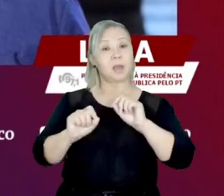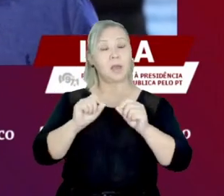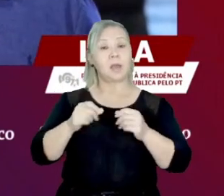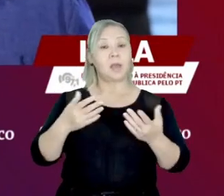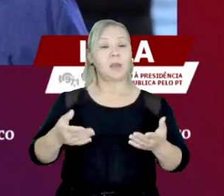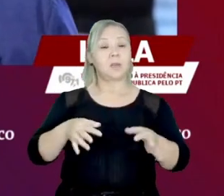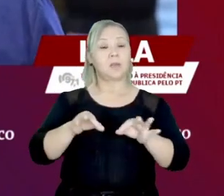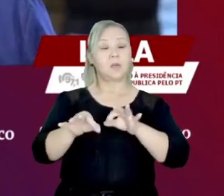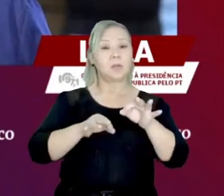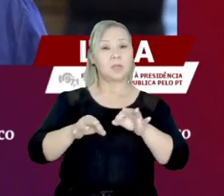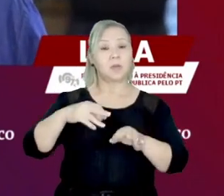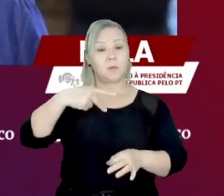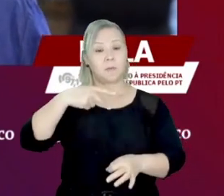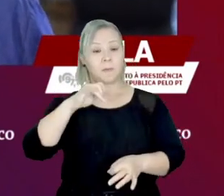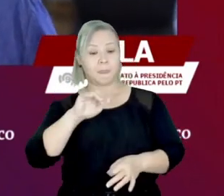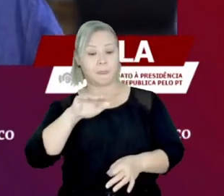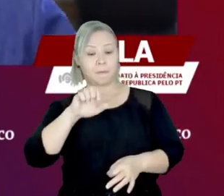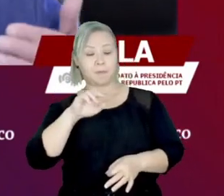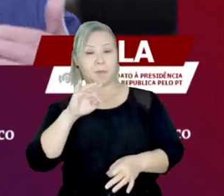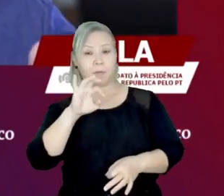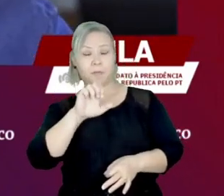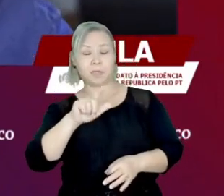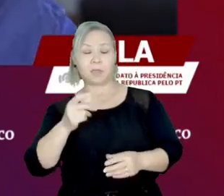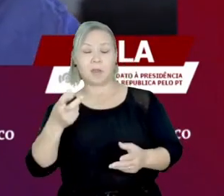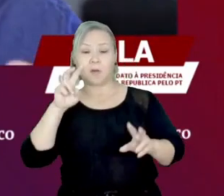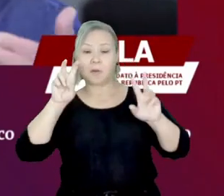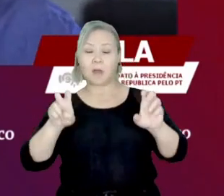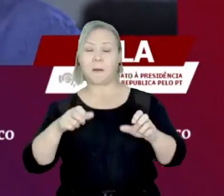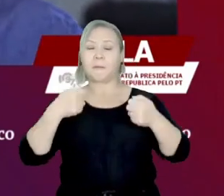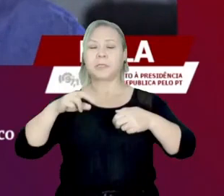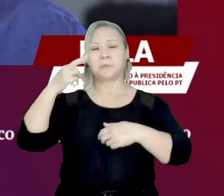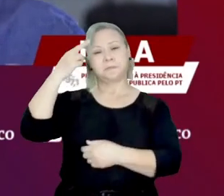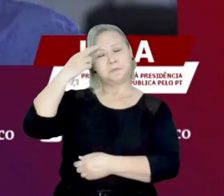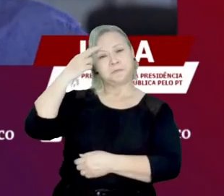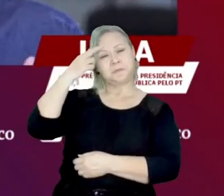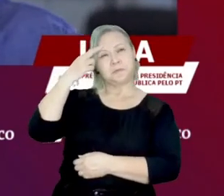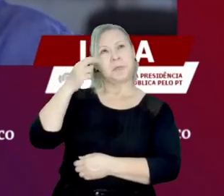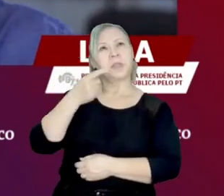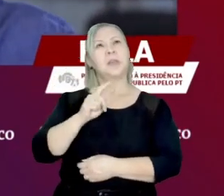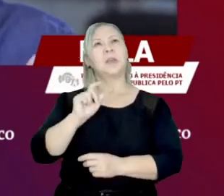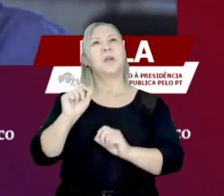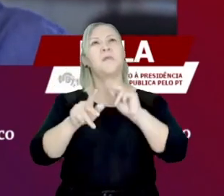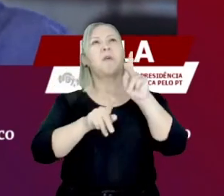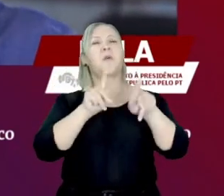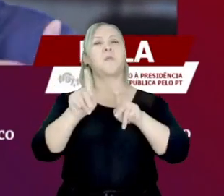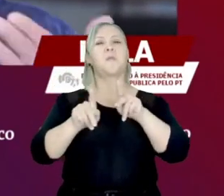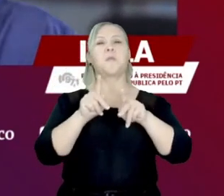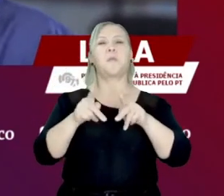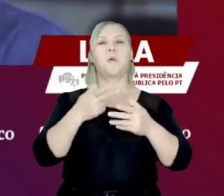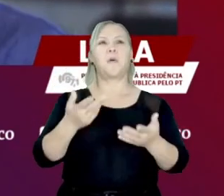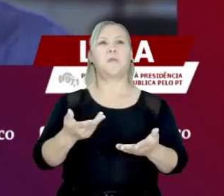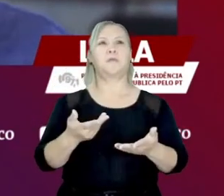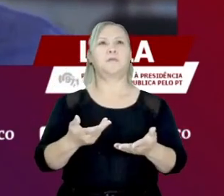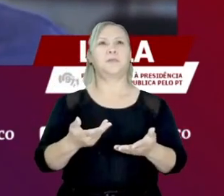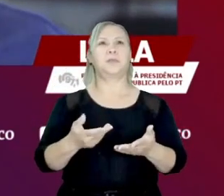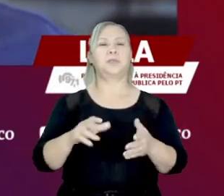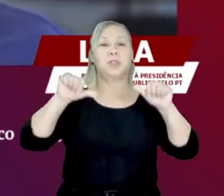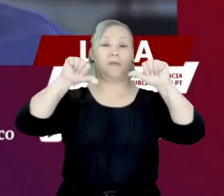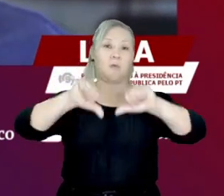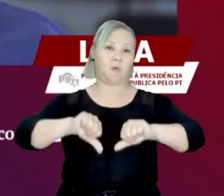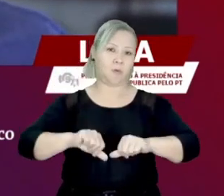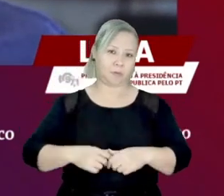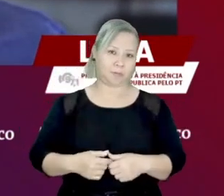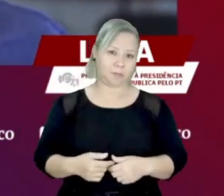que passou a não gostar do PT. É que, possivelmente, a gente não tenha feito aquilo que nós geramos de expectativa junto ao